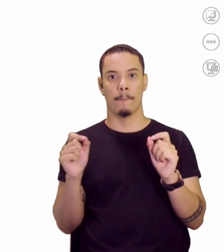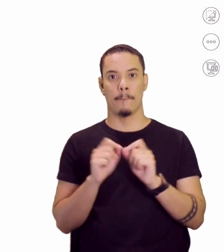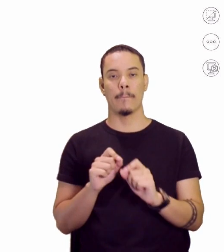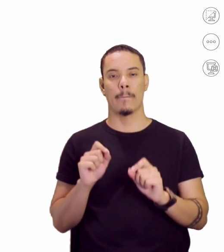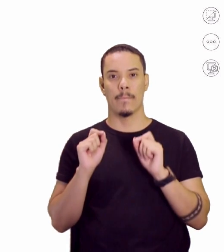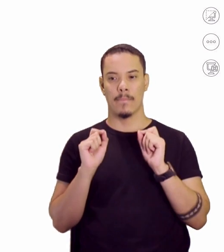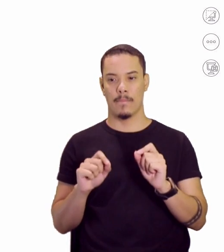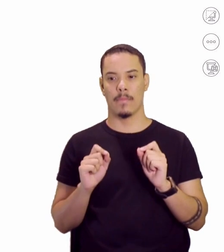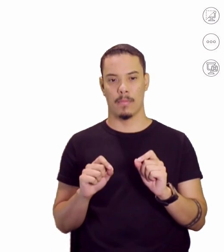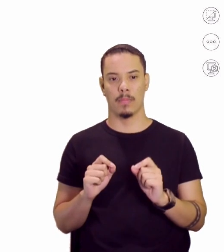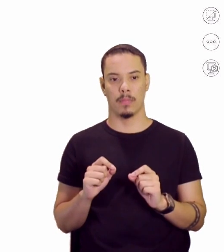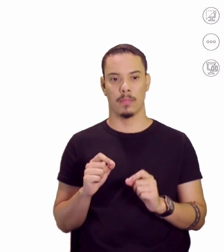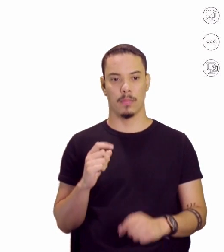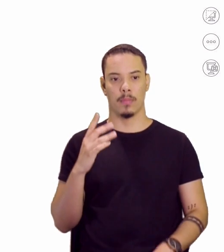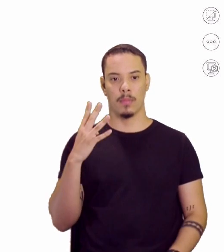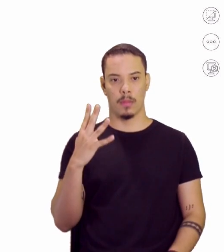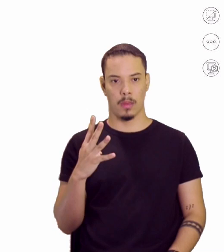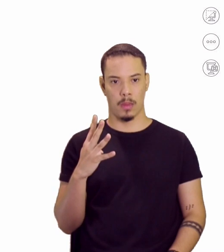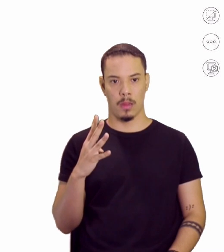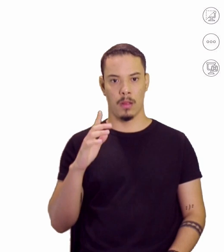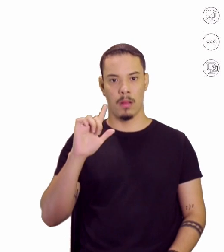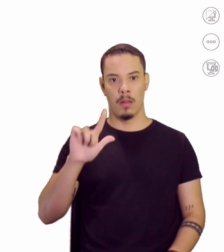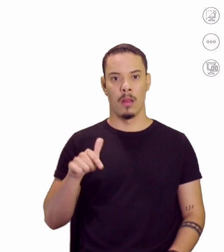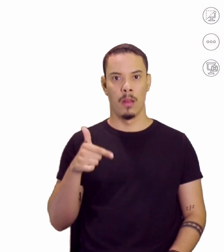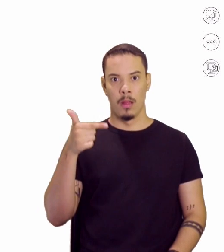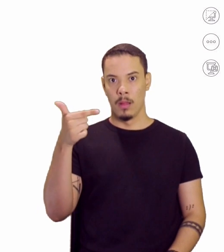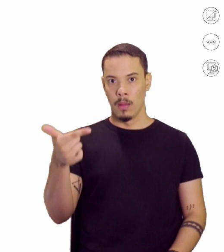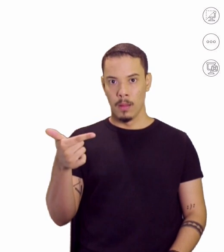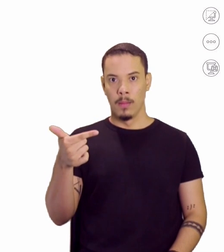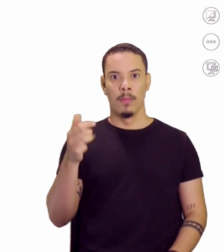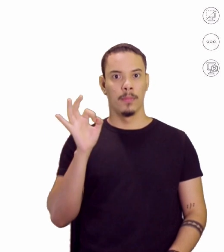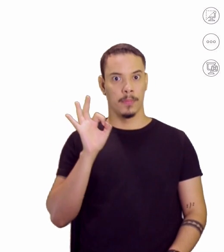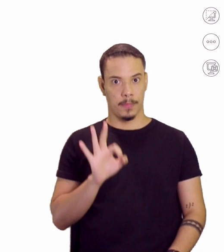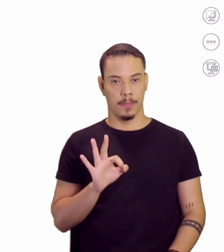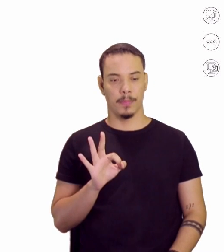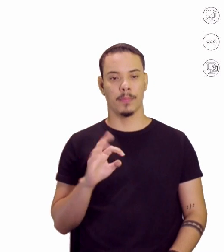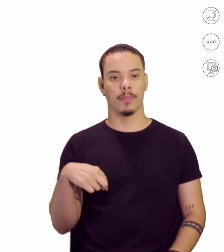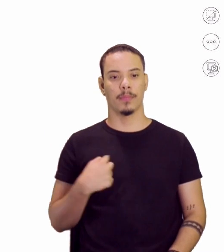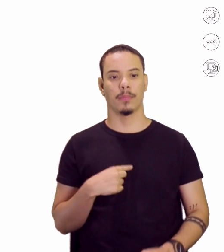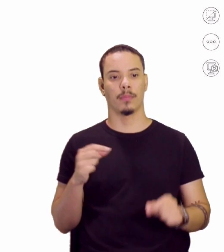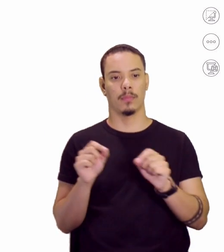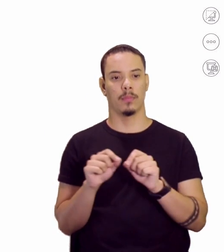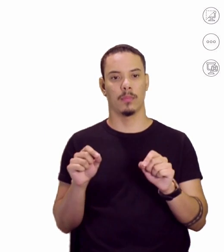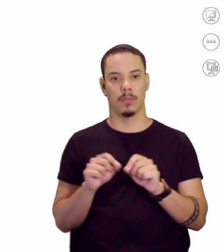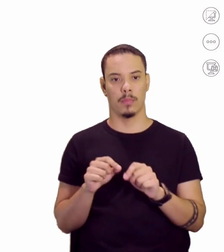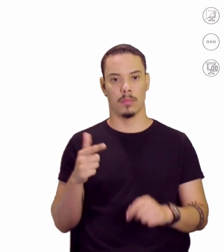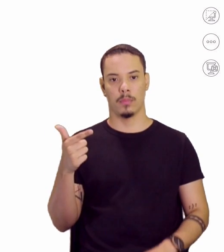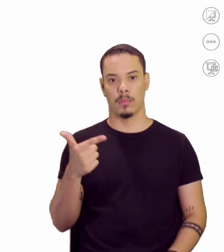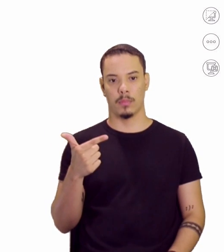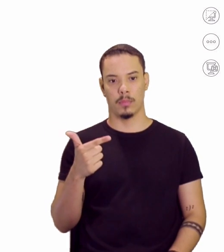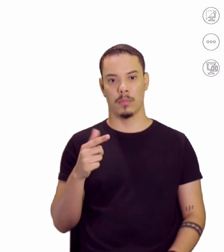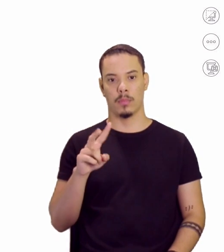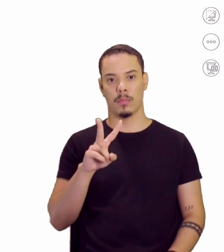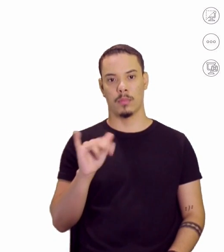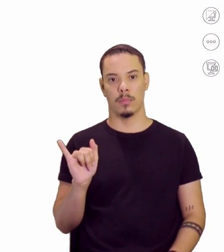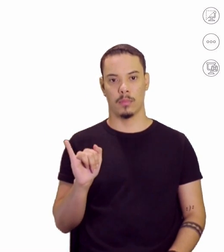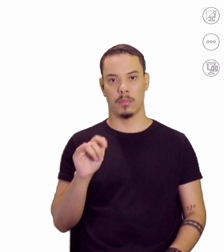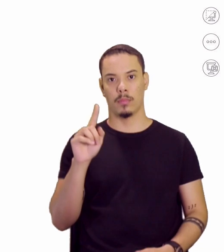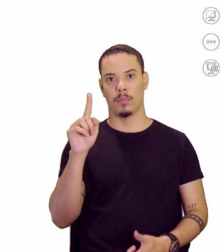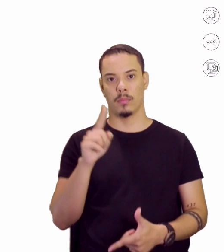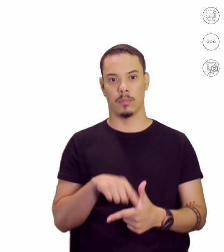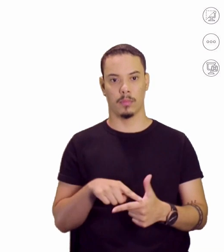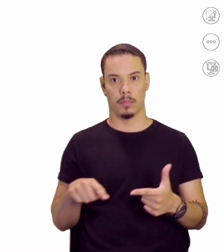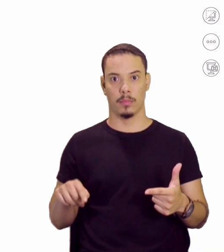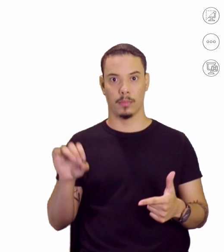vamos ficar 4 ao quadrado ali, certinho? Passa esse 2 que está dividindo, passa ele que multiplicando ali,